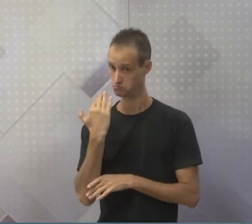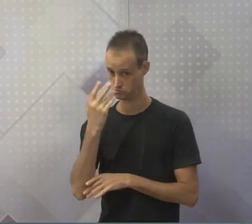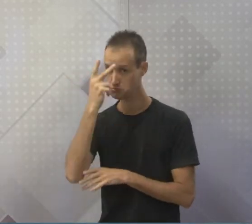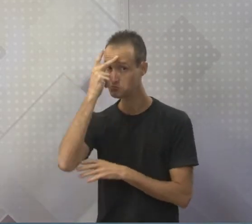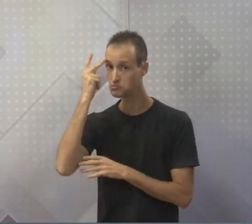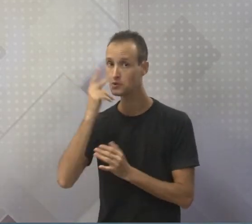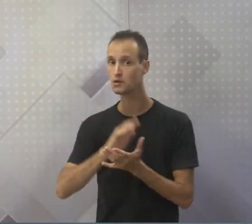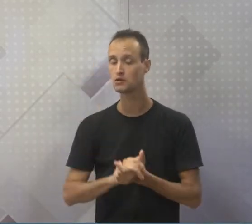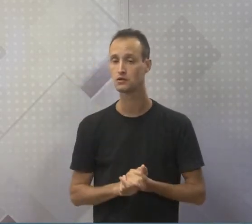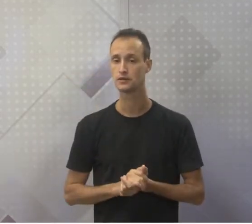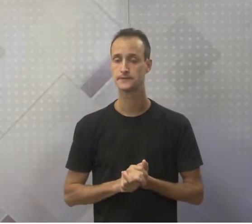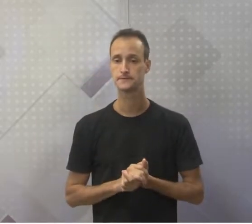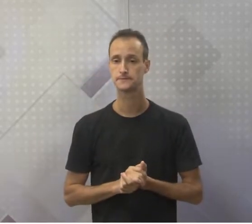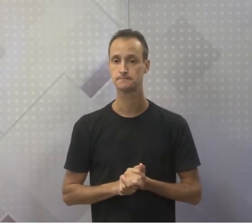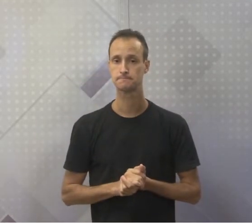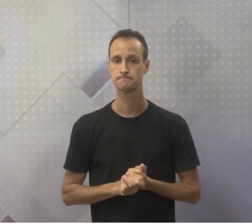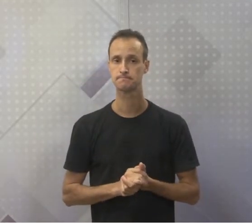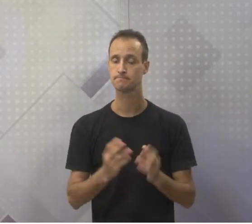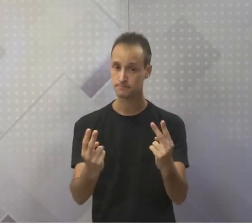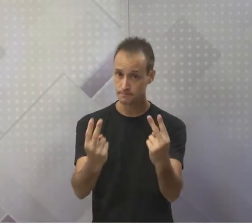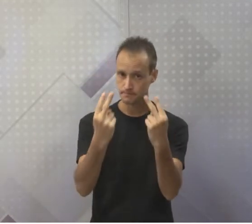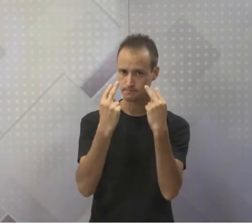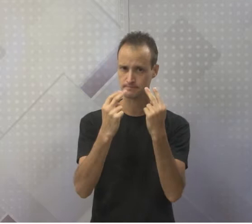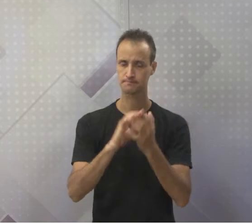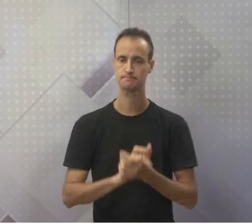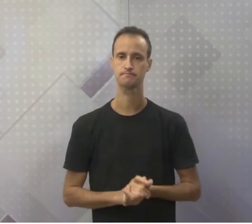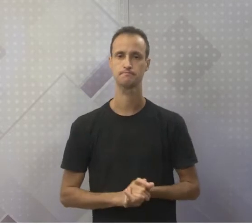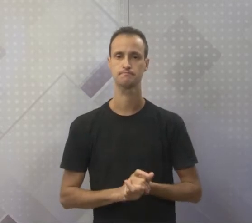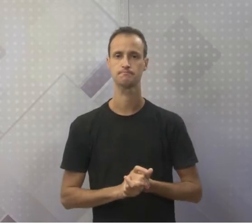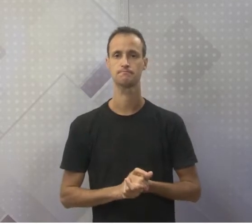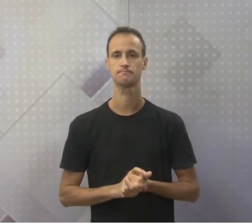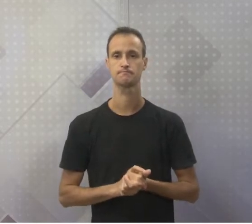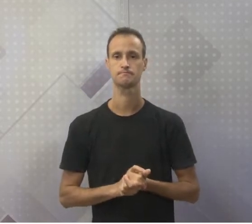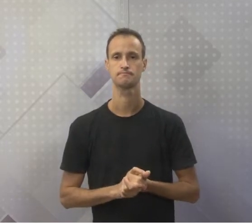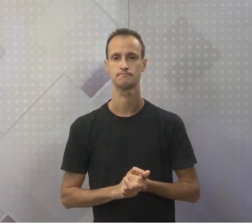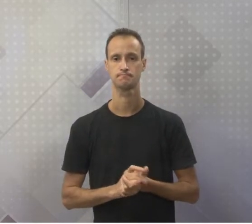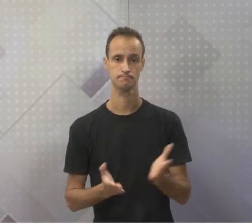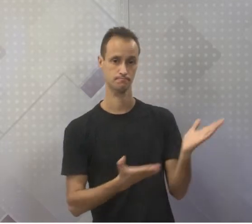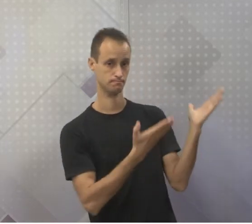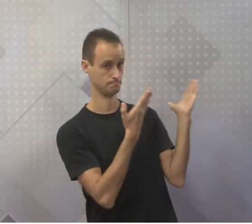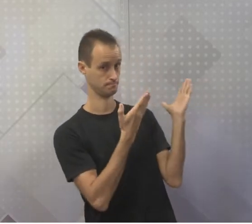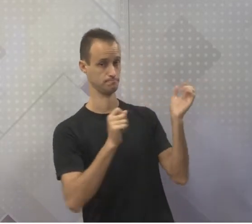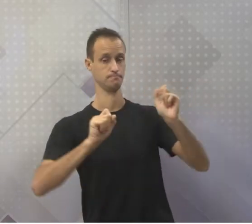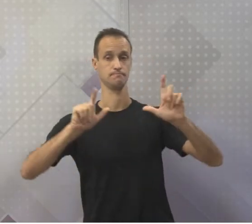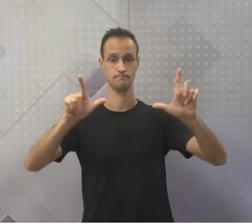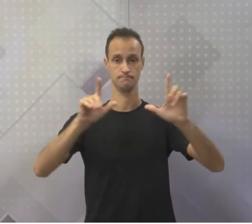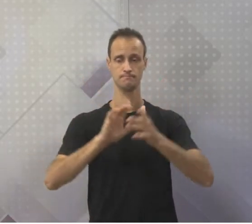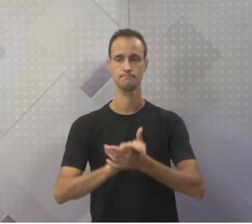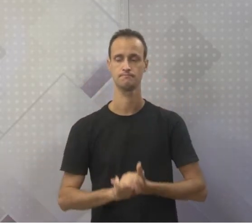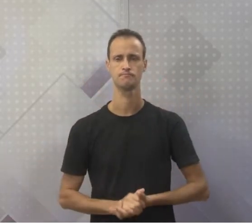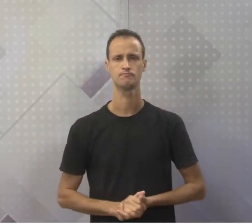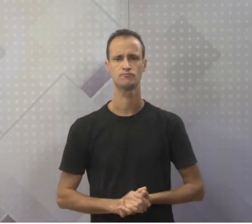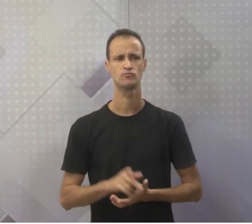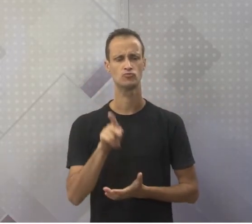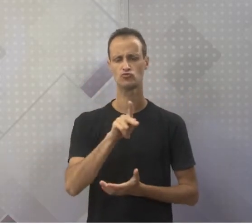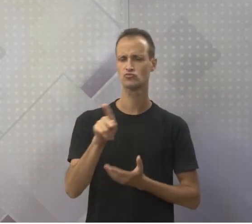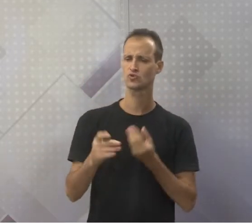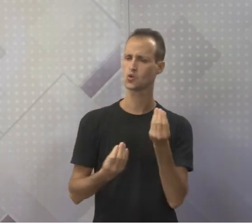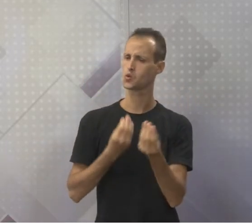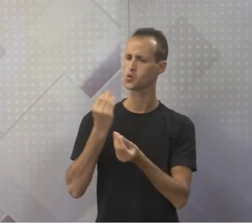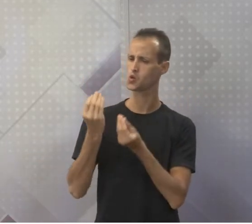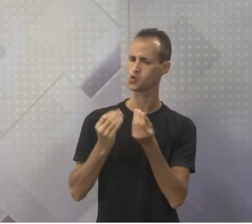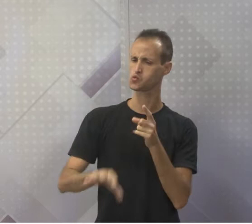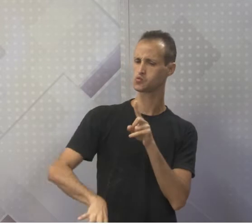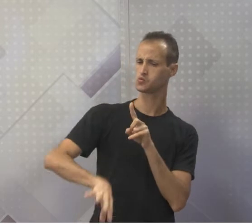né? Pois bem, vem comigo, segue aqui no slide, gente. Ô professor, e como é que se